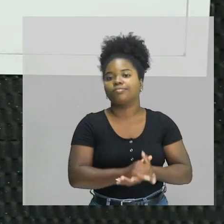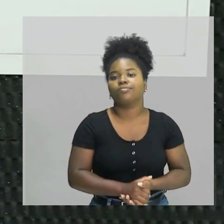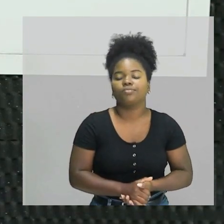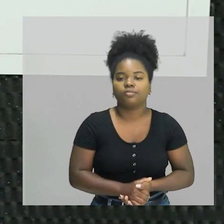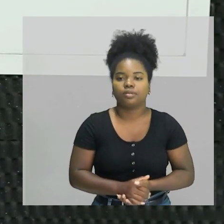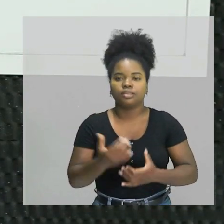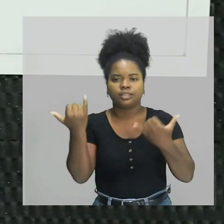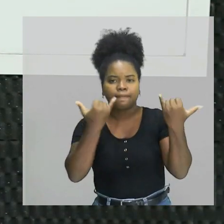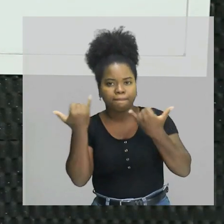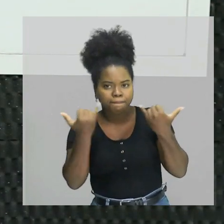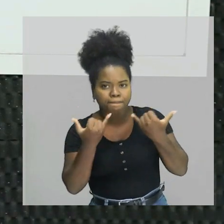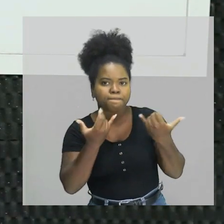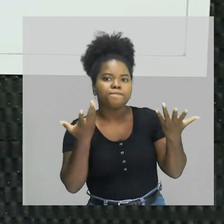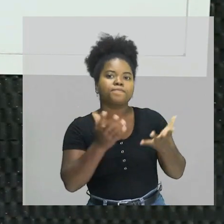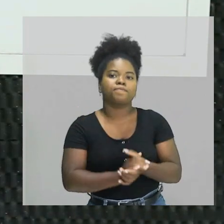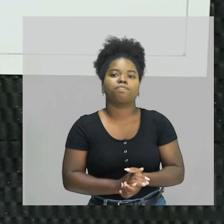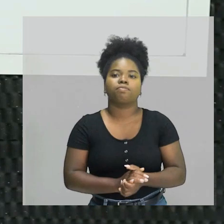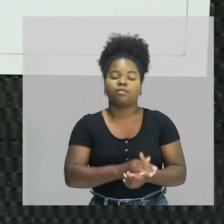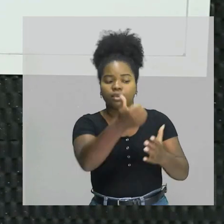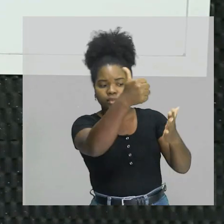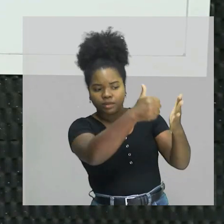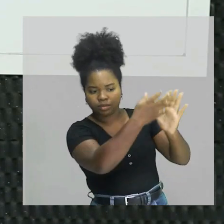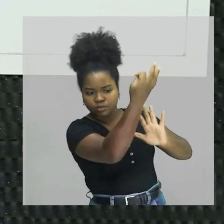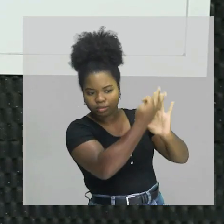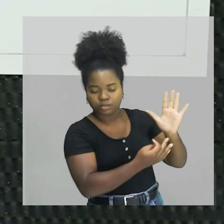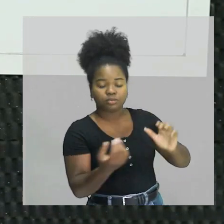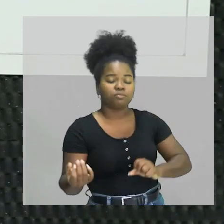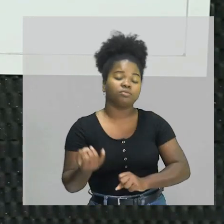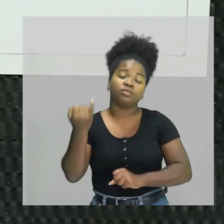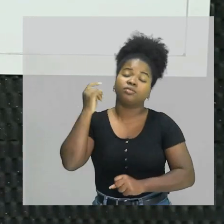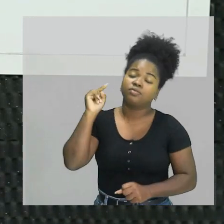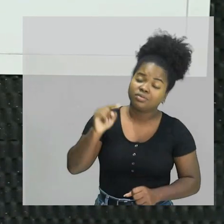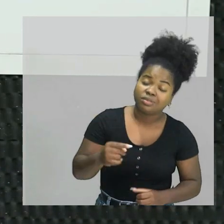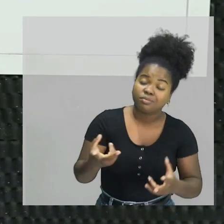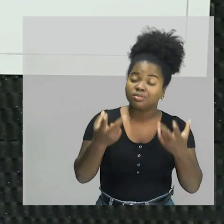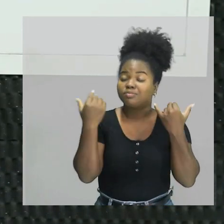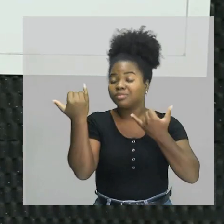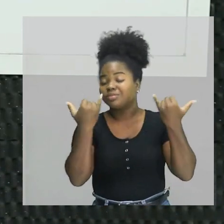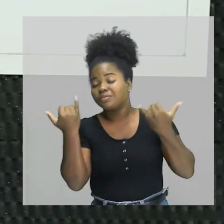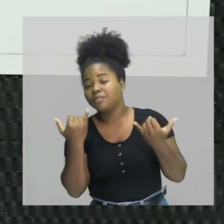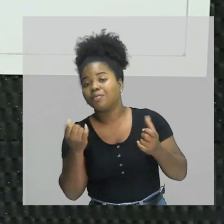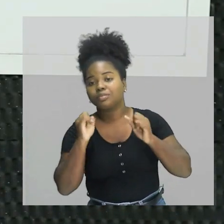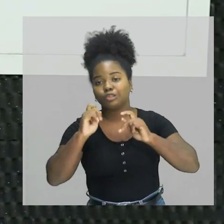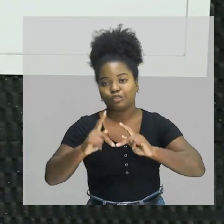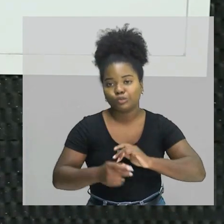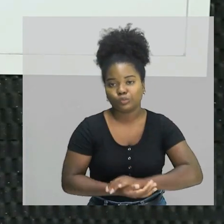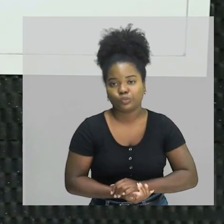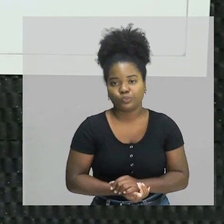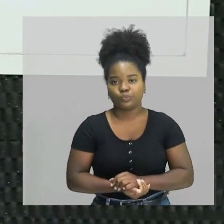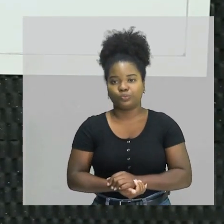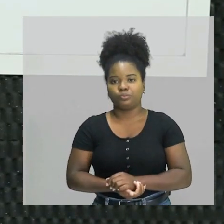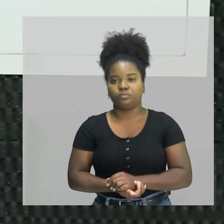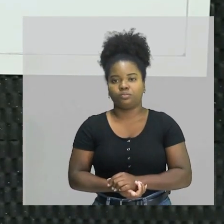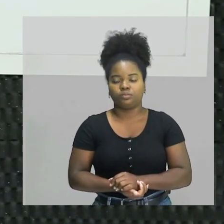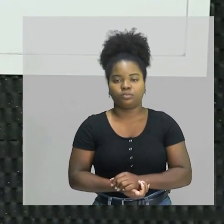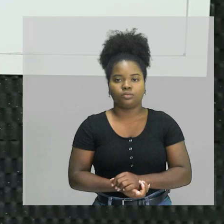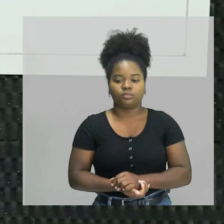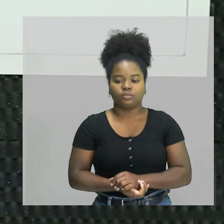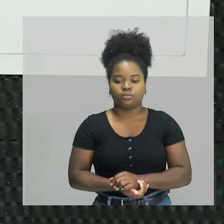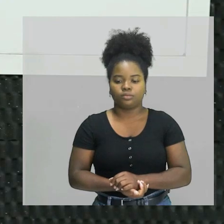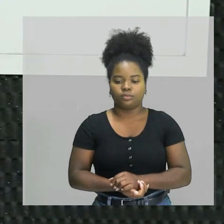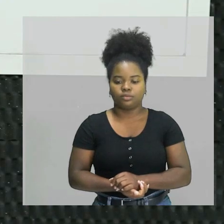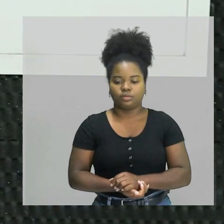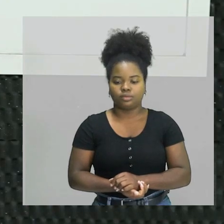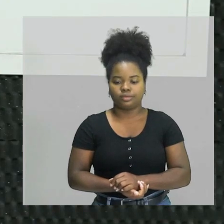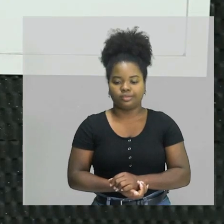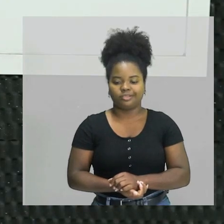né? De interpretar é importante, você observar as informações, o que ele está te dizendo. Então vamos contar a história aqui